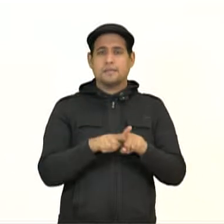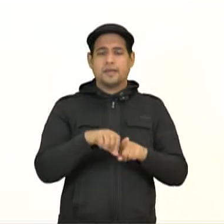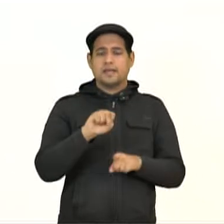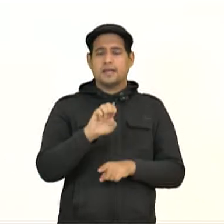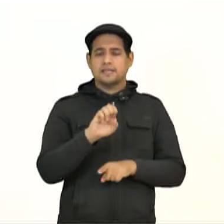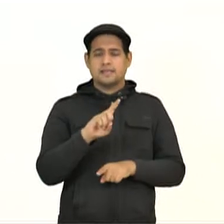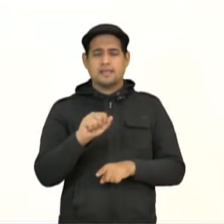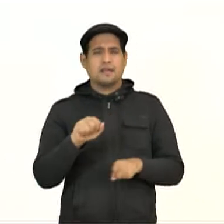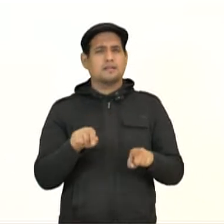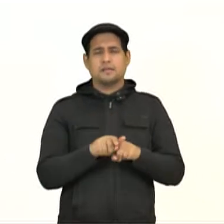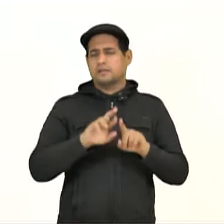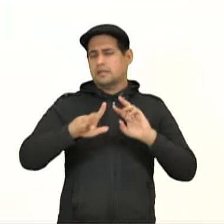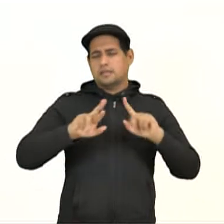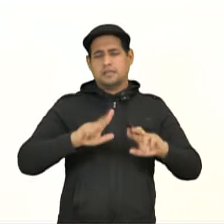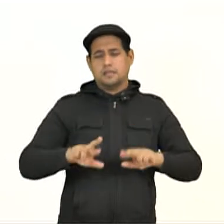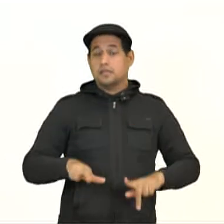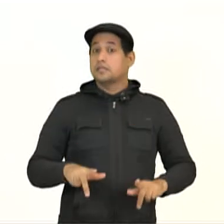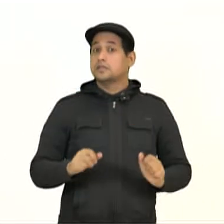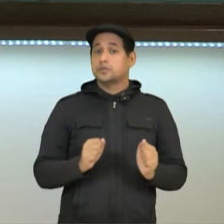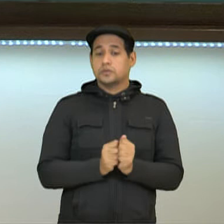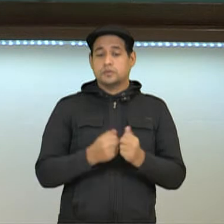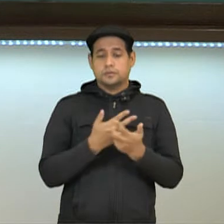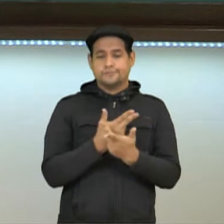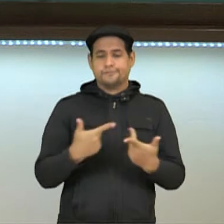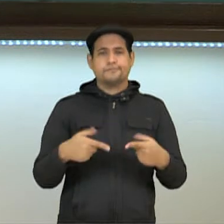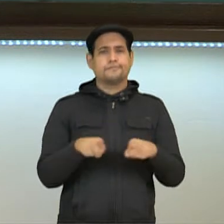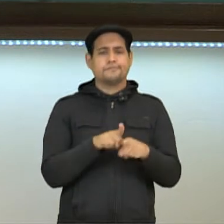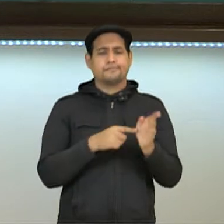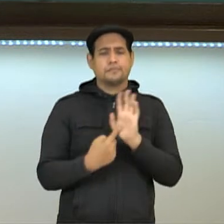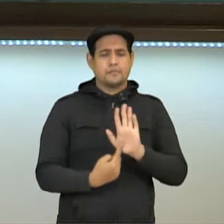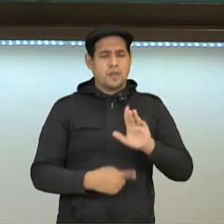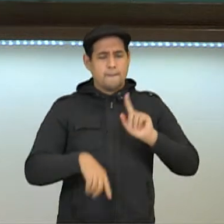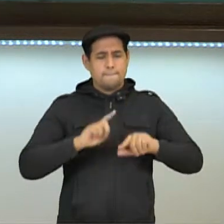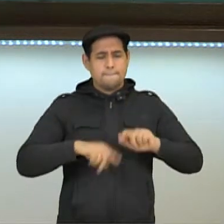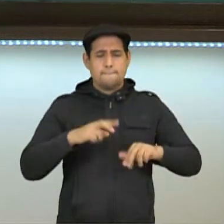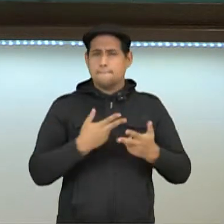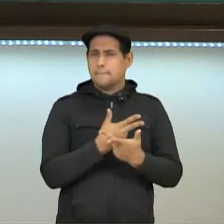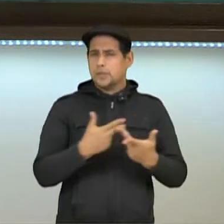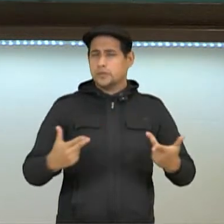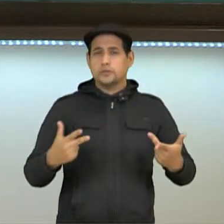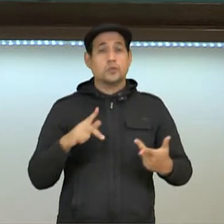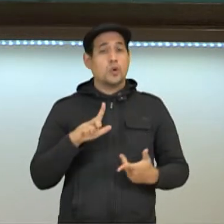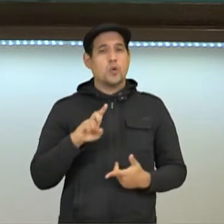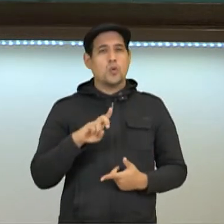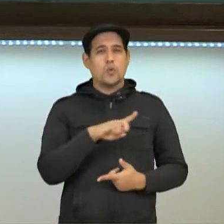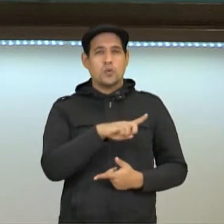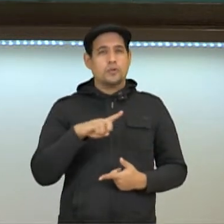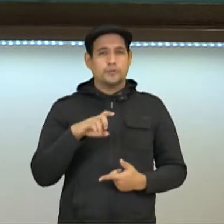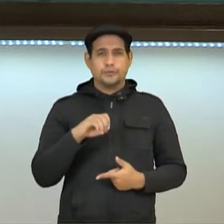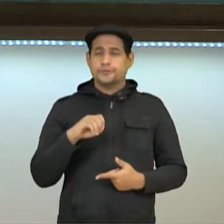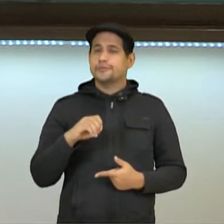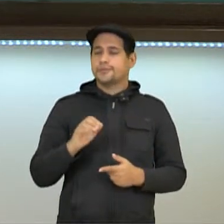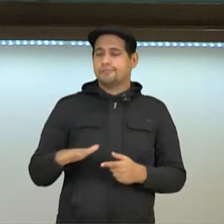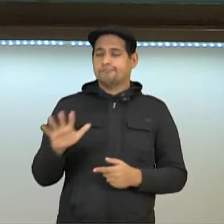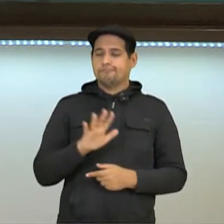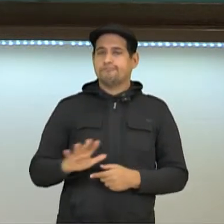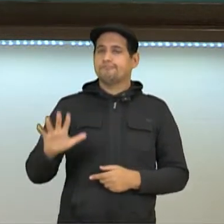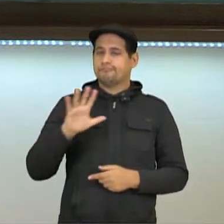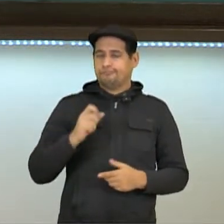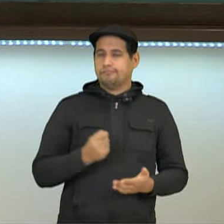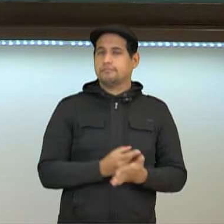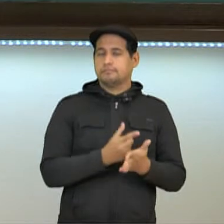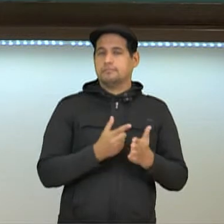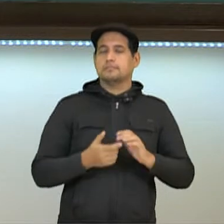China. Então, junto com as especiarias, também traziam outros produtos, artigos de luxo que as classes mais abastadas iriam